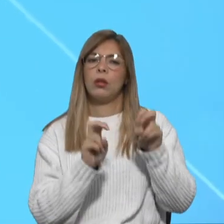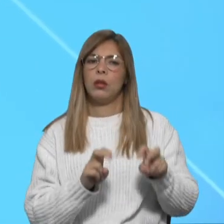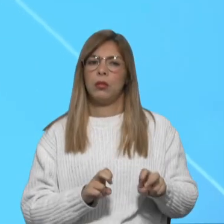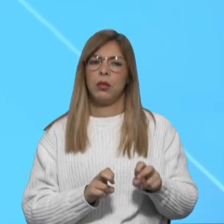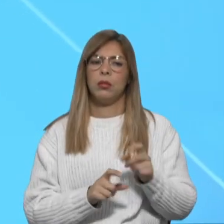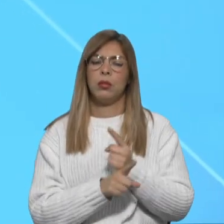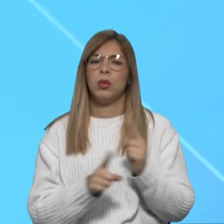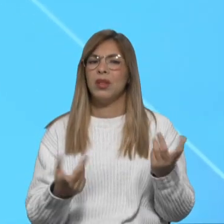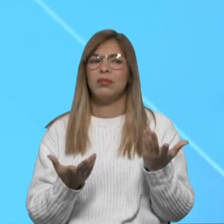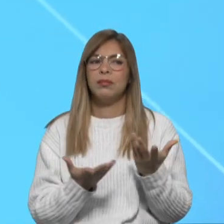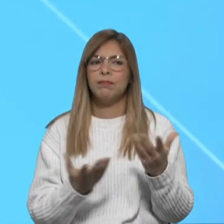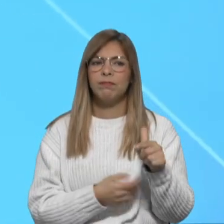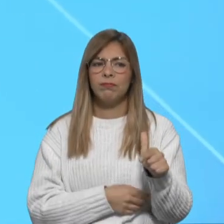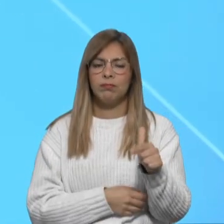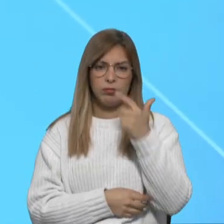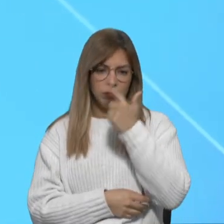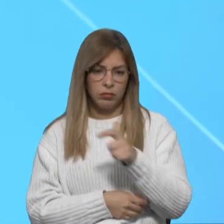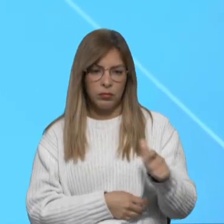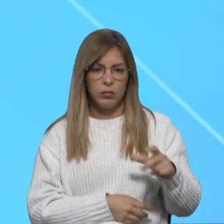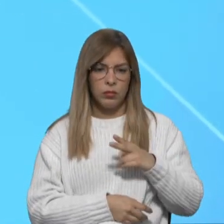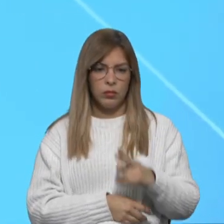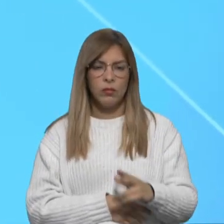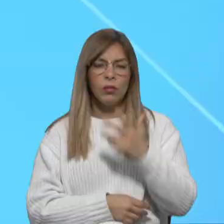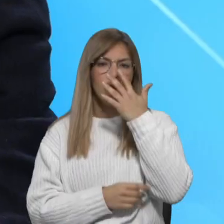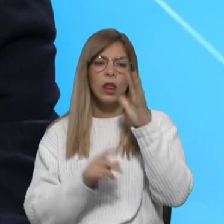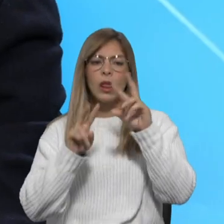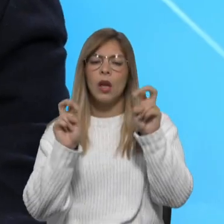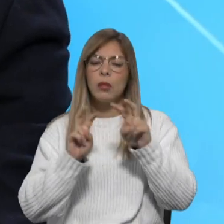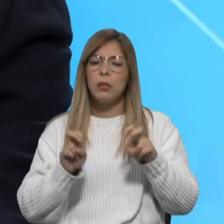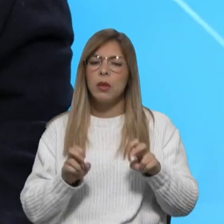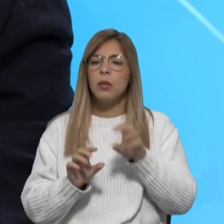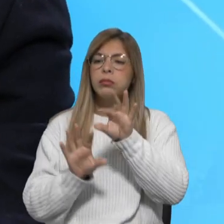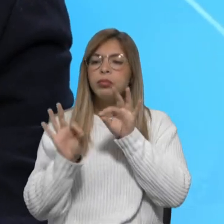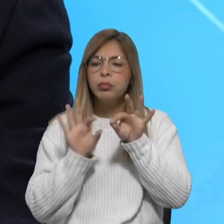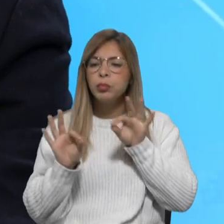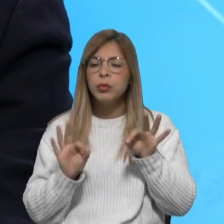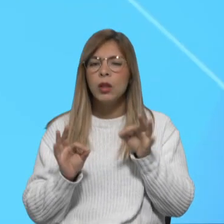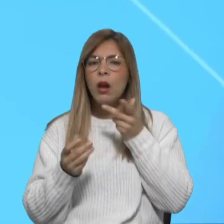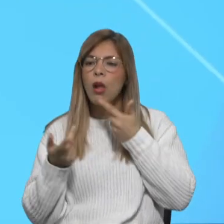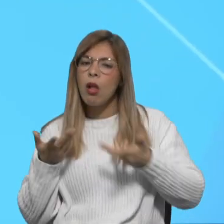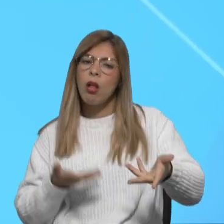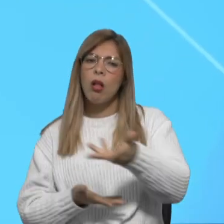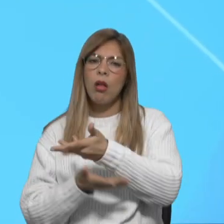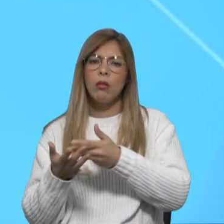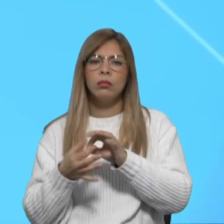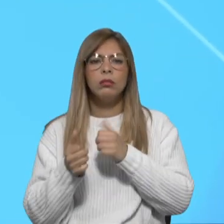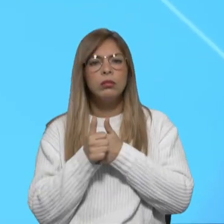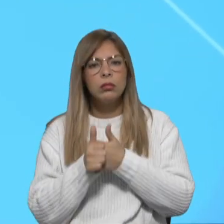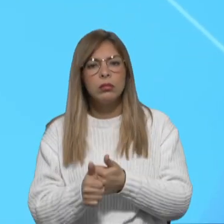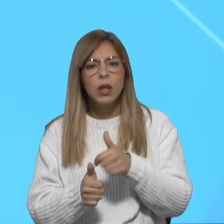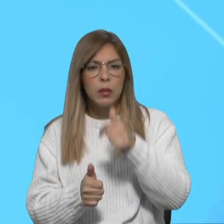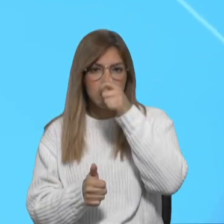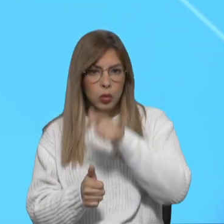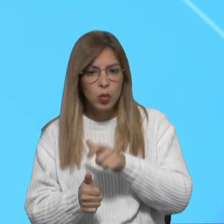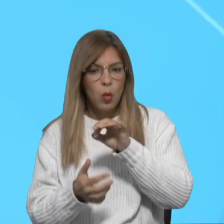de Portugal, ao convocarem o debate sobre este tema, acreditam que é um grande debate sobre a pessoa humana